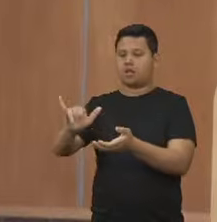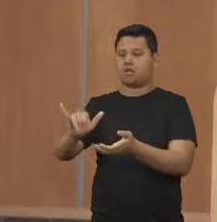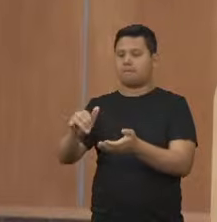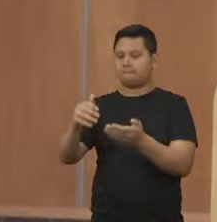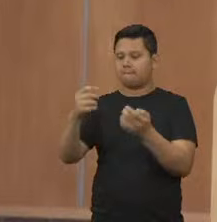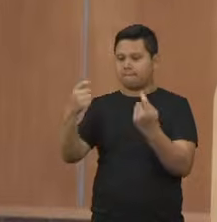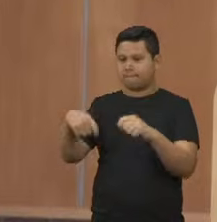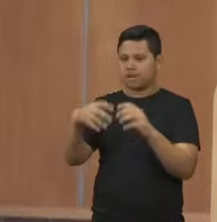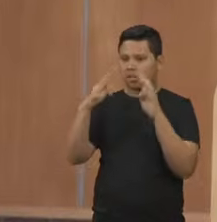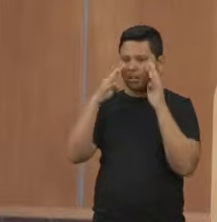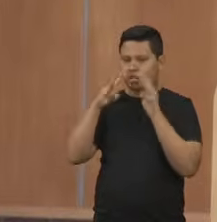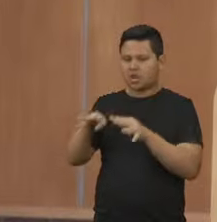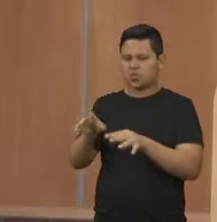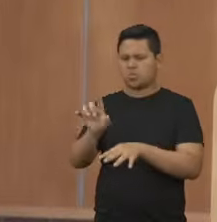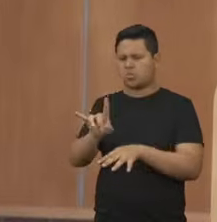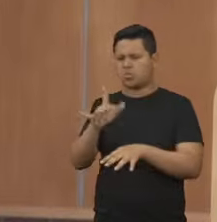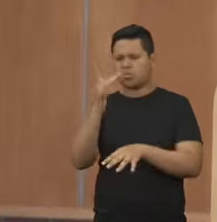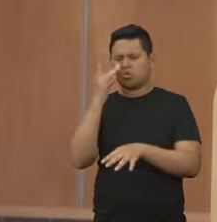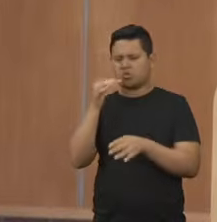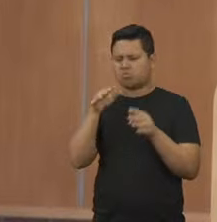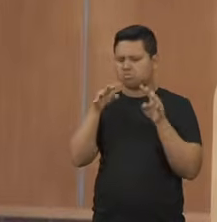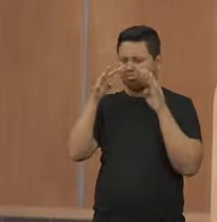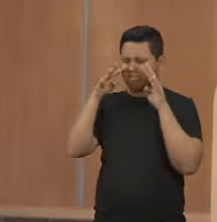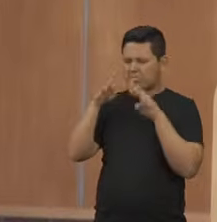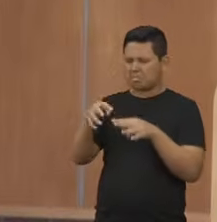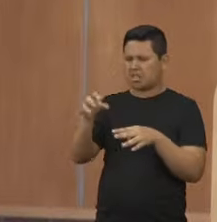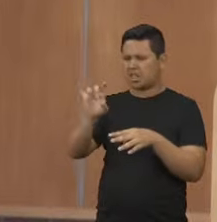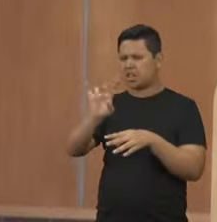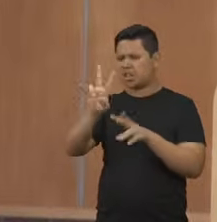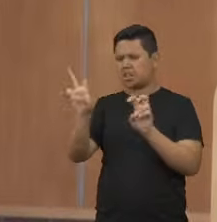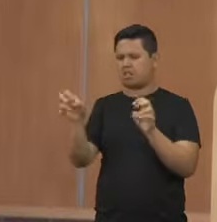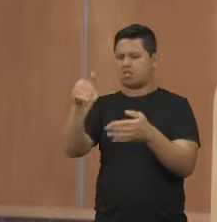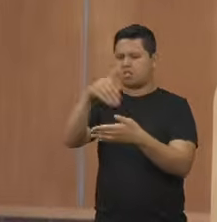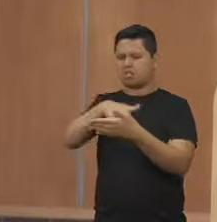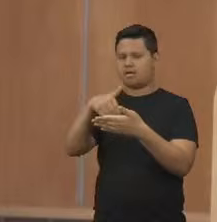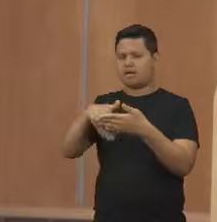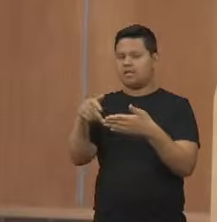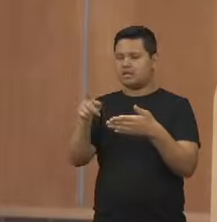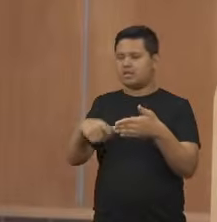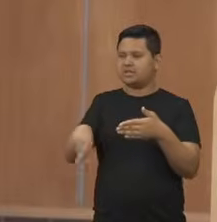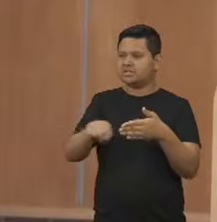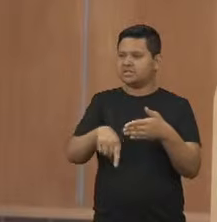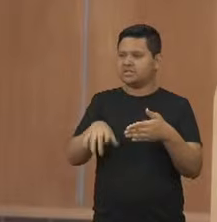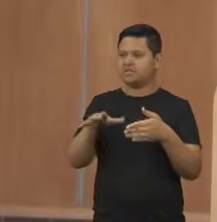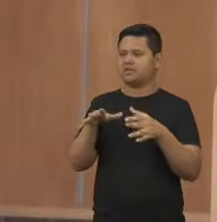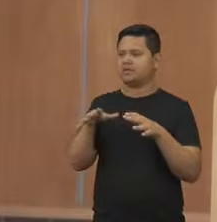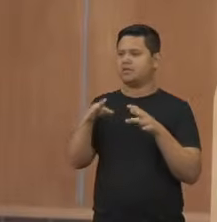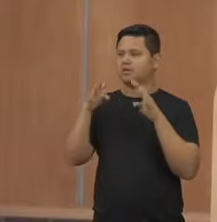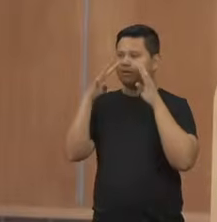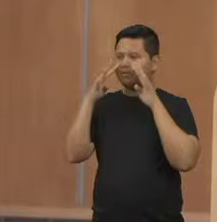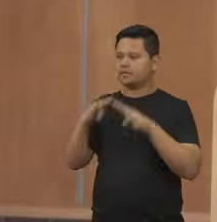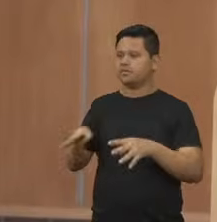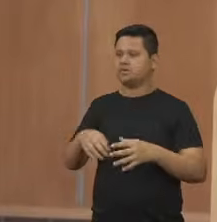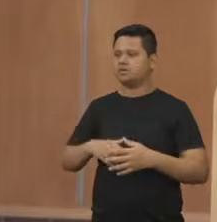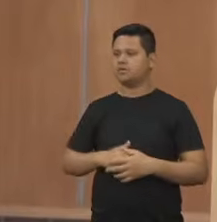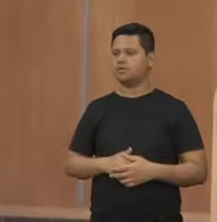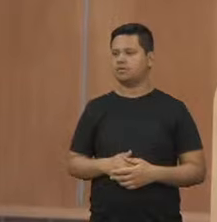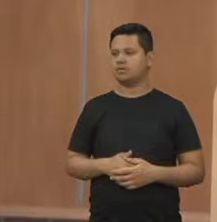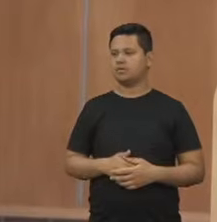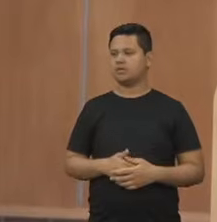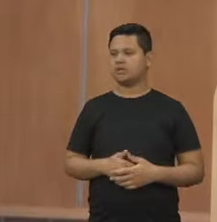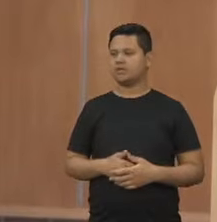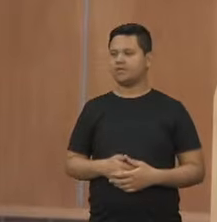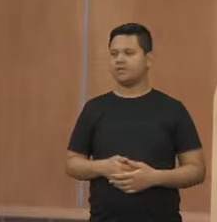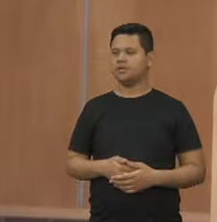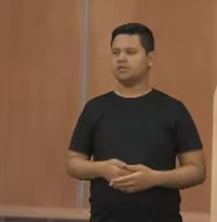Tem que olhar, não é só olhar para a cidade de Jacareí na época de voto, em 4 anos. Tem que mandar aqui para a cidade